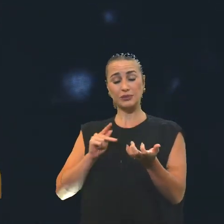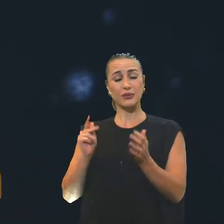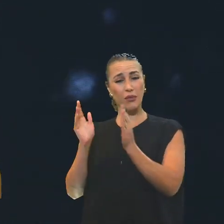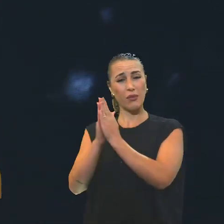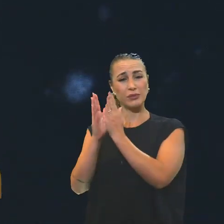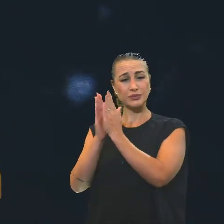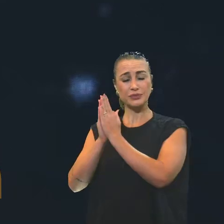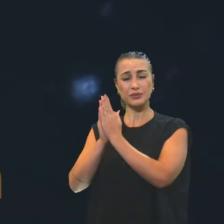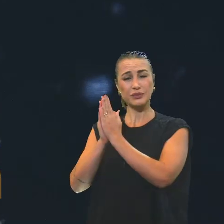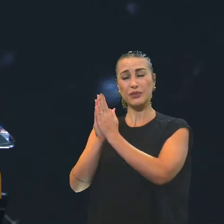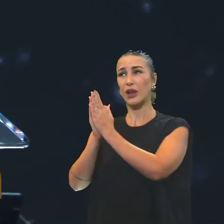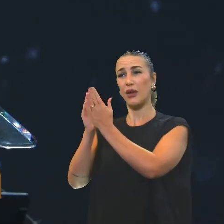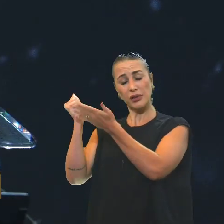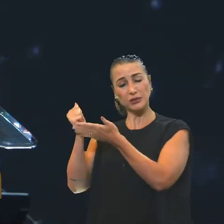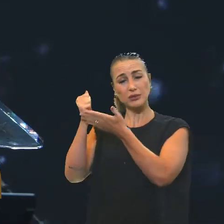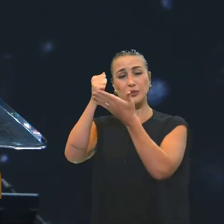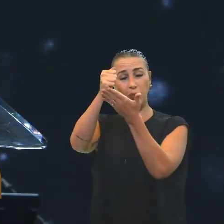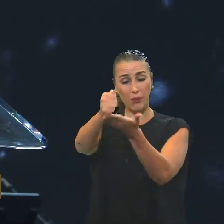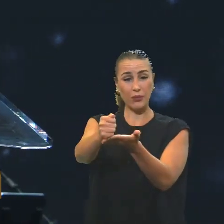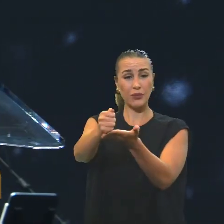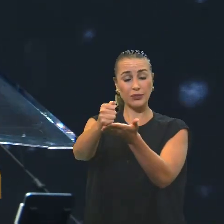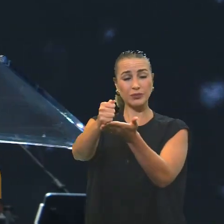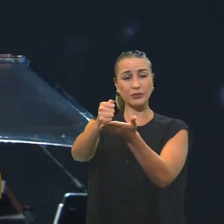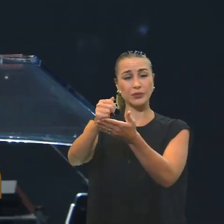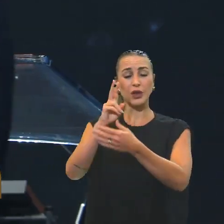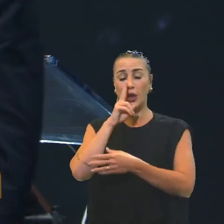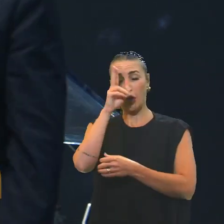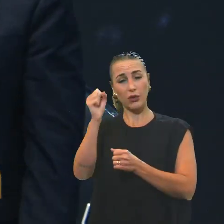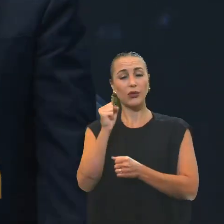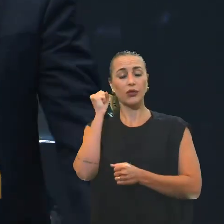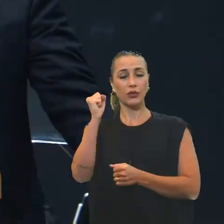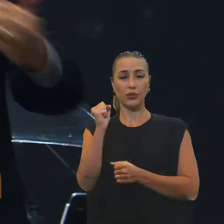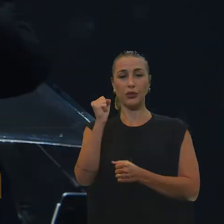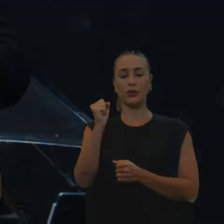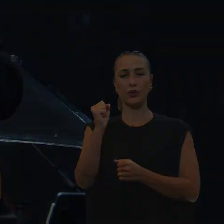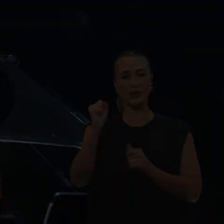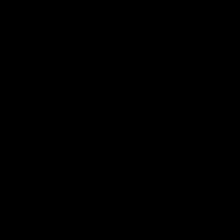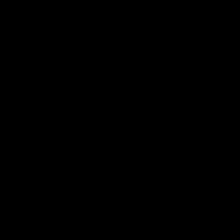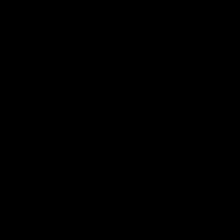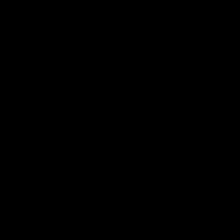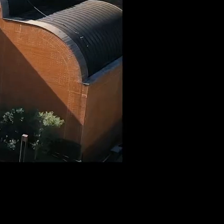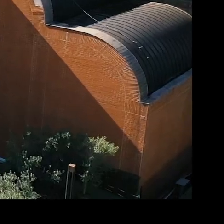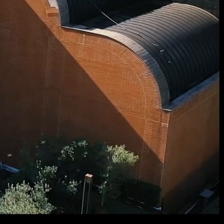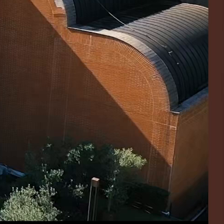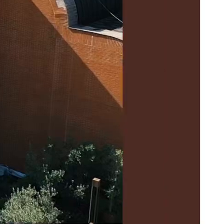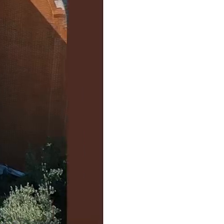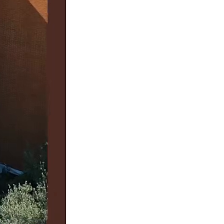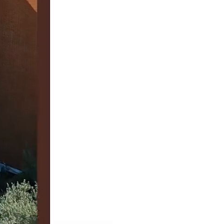ajudar e fortalecer você nos seus desafios, no seu lar, na sua casa e família, desce para cá.